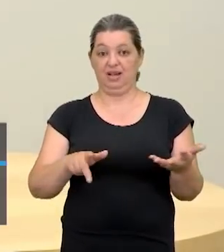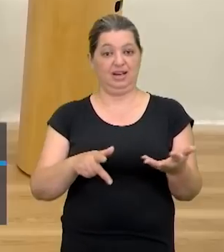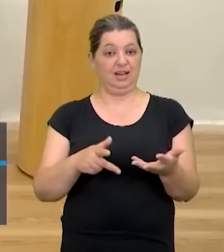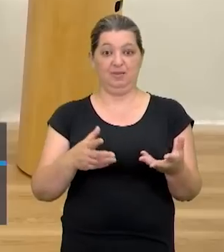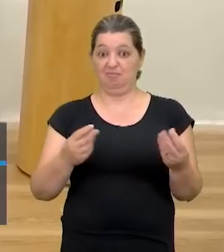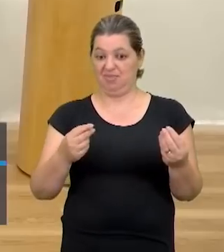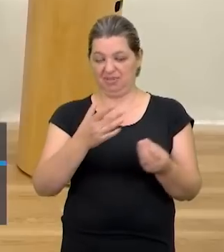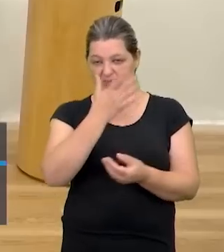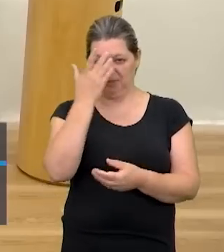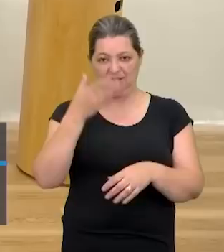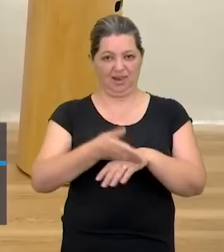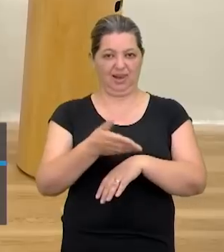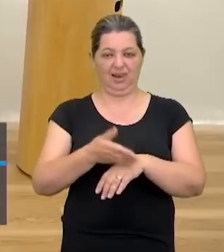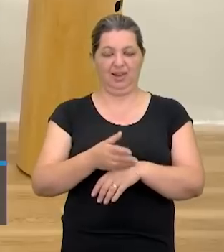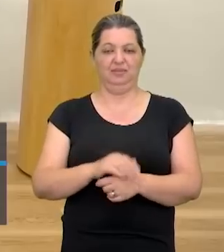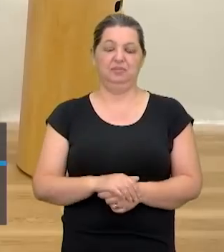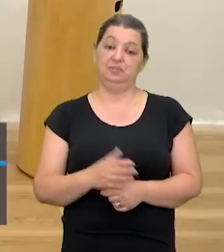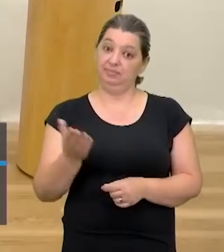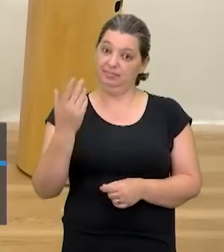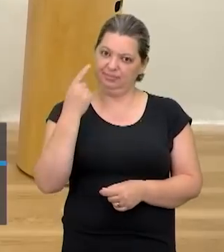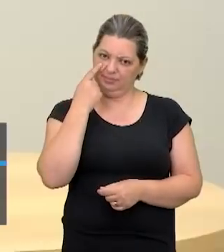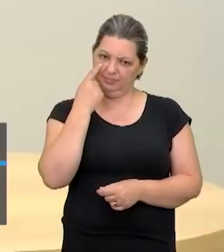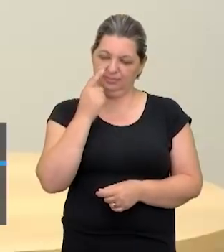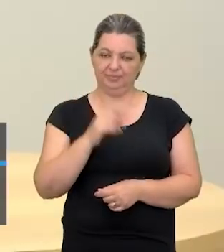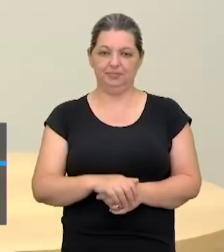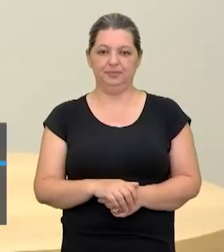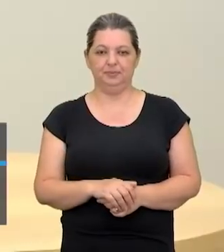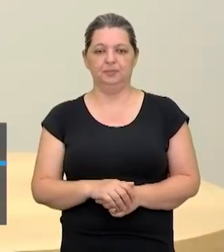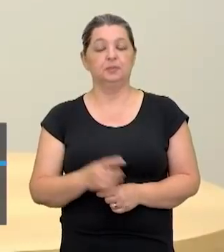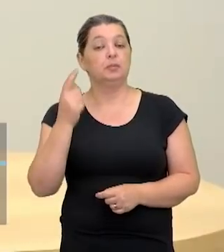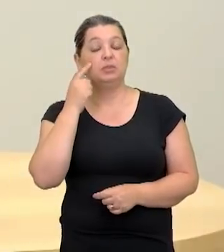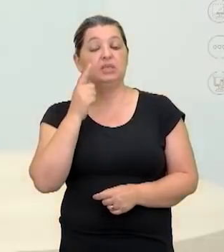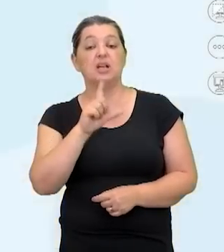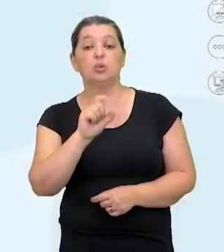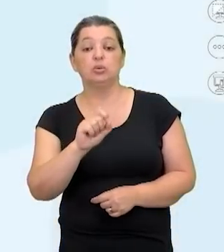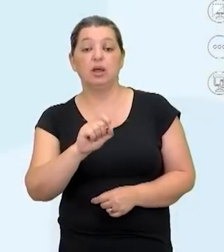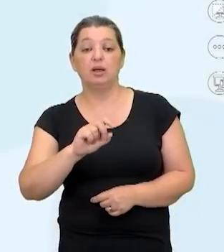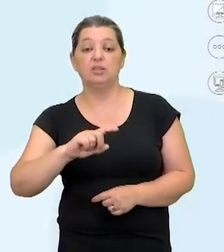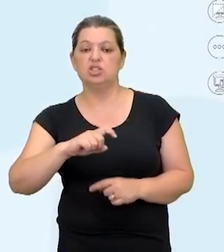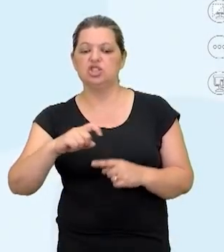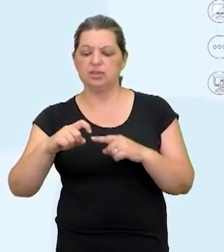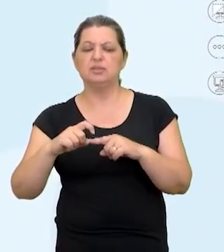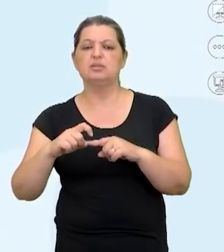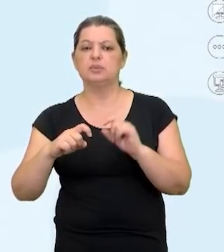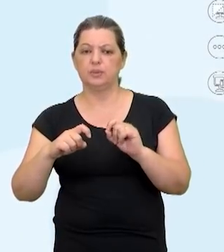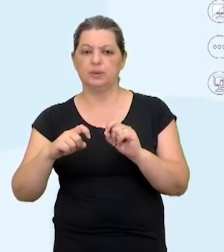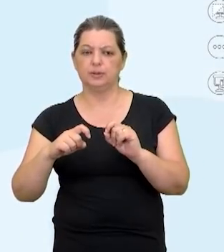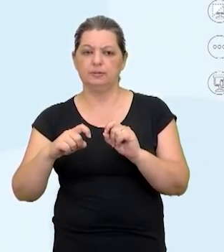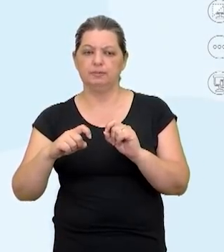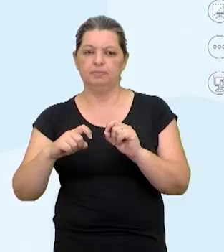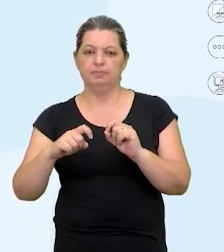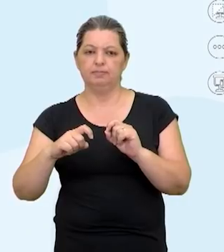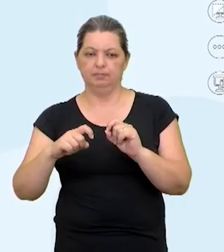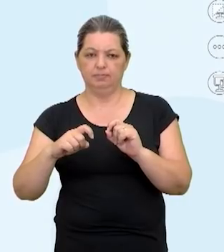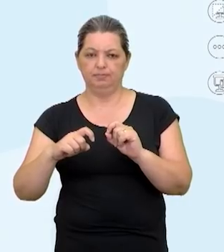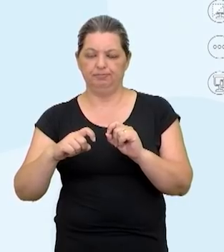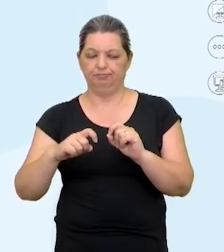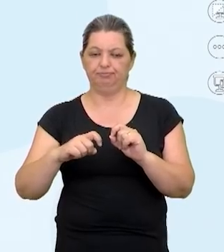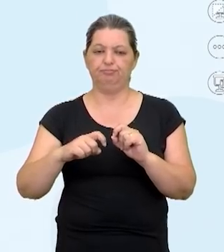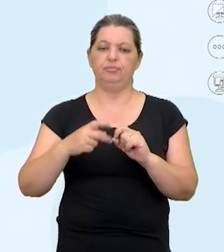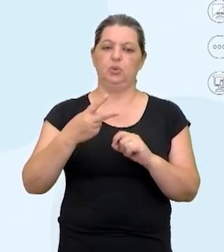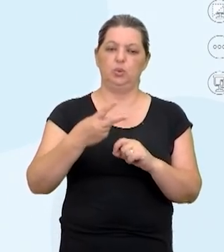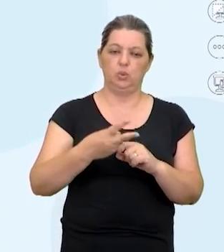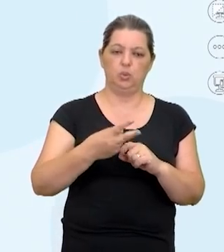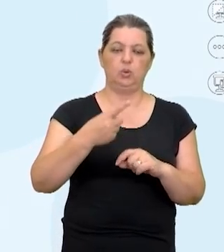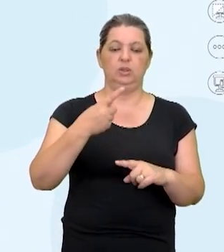Tá acabando a aula, professora Roberta. Eu preciso corrigir, vamos lá. Então, ó, tem que pensar nesse 10x. 10x, 2 vezes quem? 2 vezes